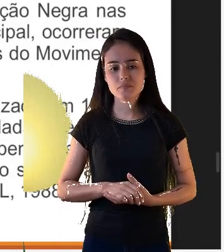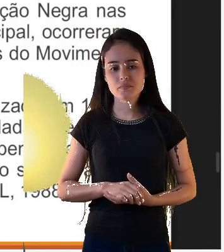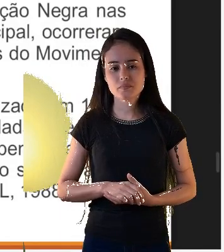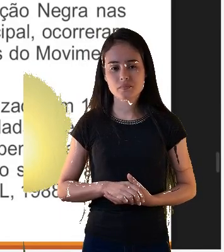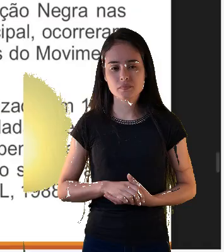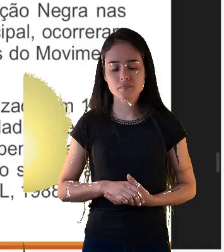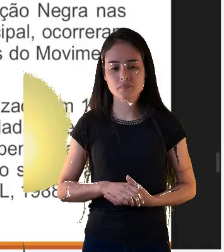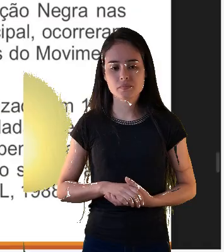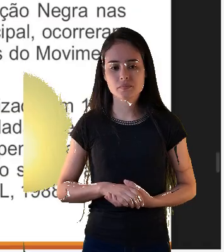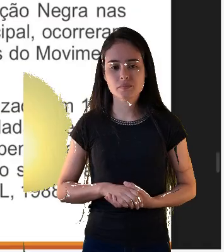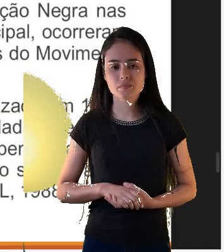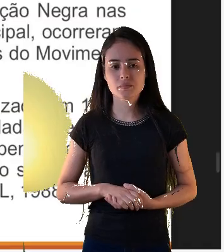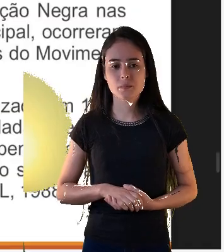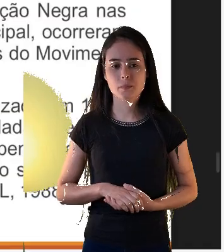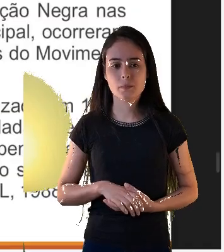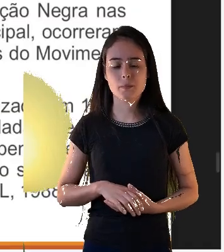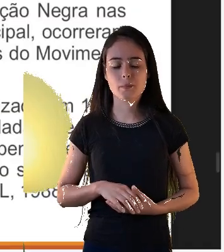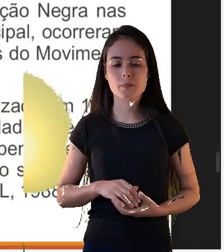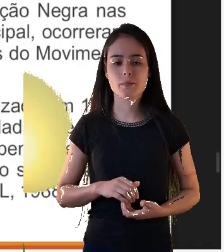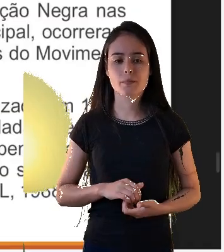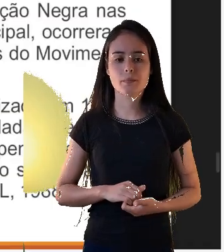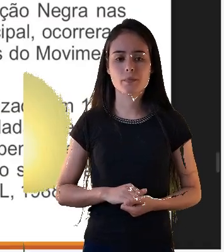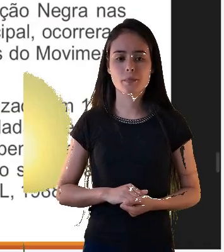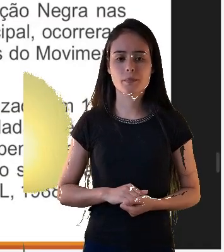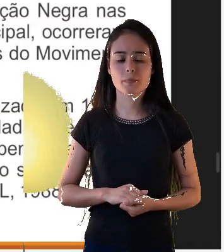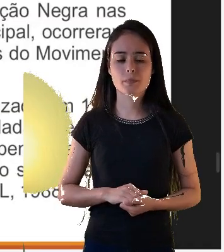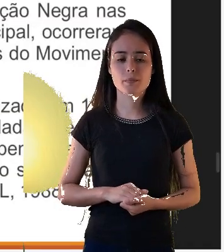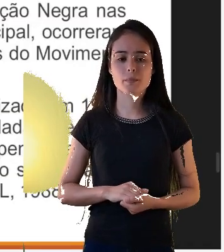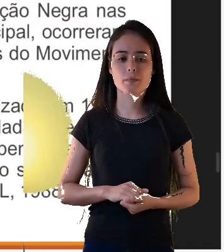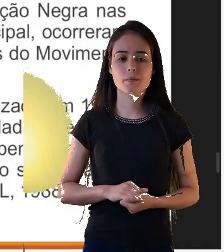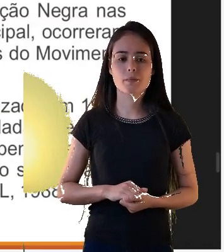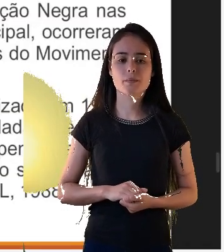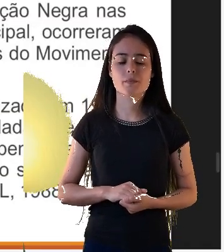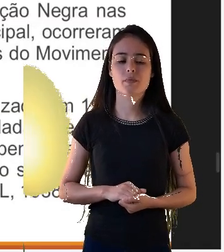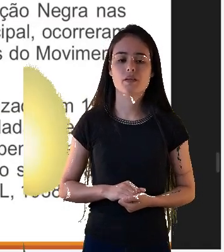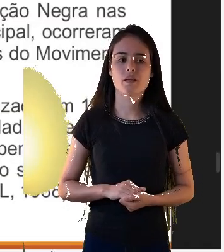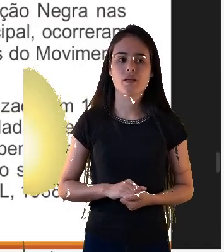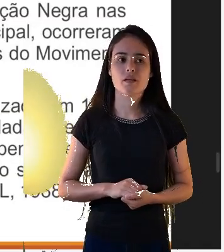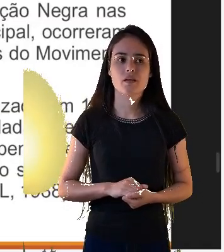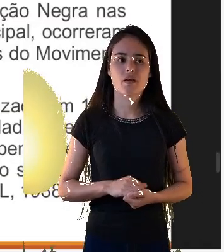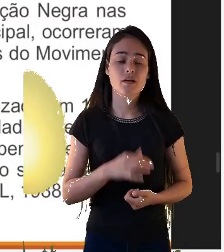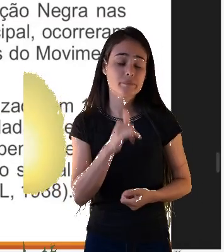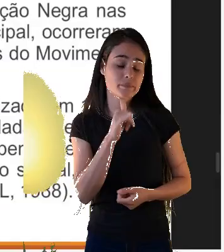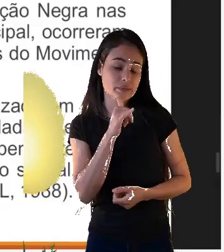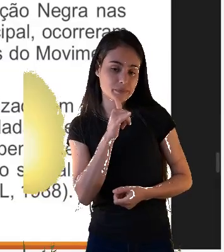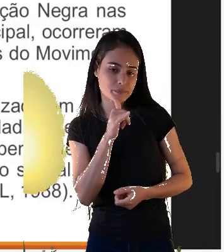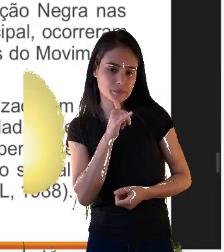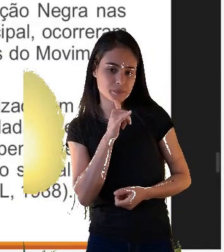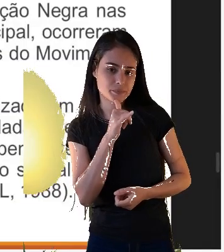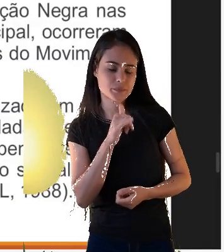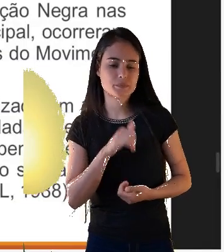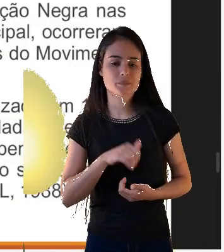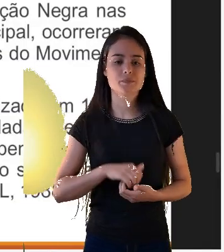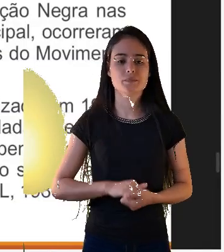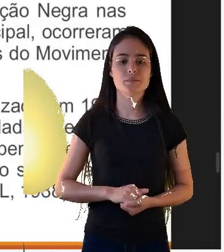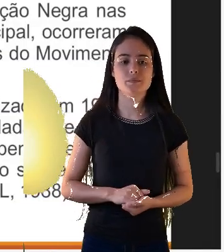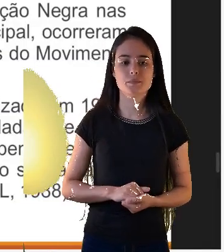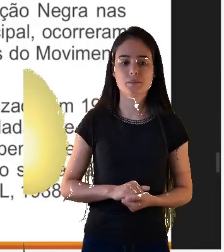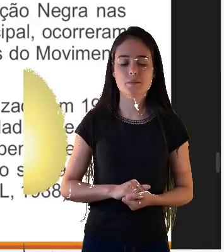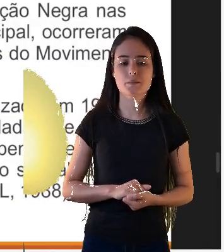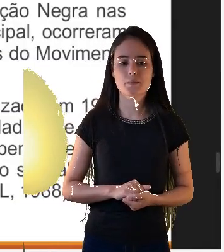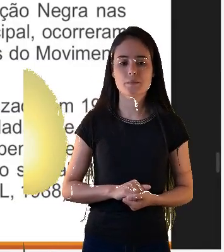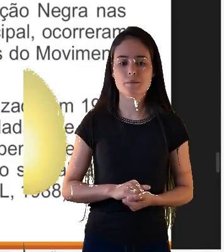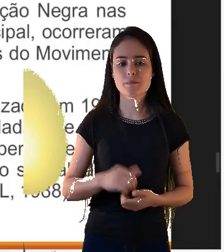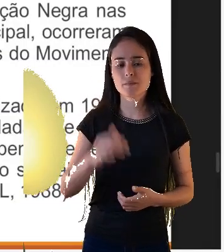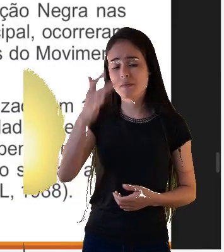também nos grandes hospitais e tal, né? Mas não as pessoas terem que acessar esse saber porque não tem acesso